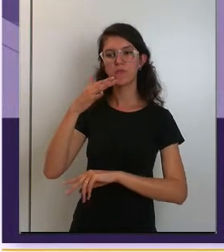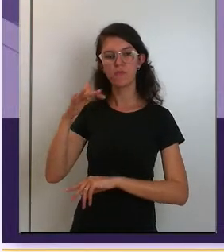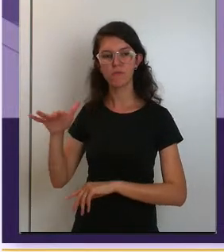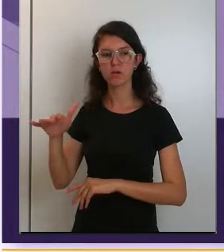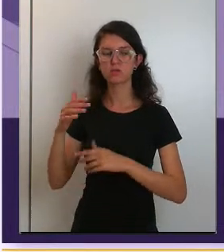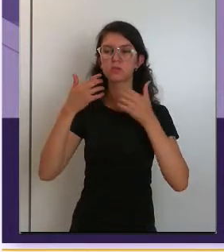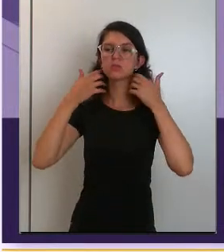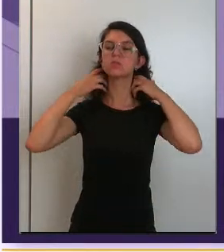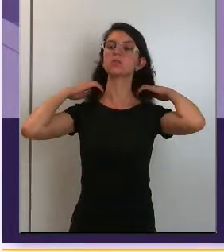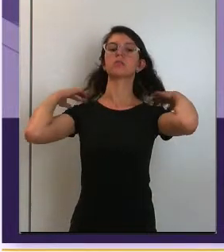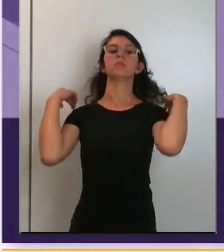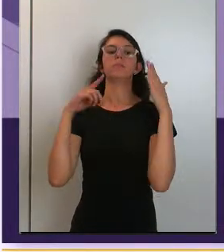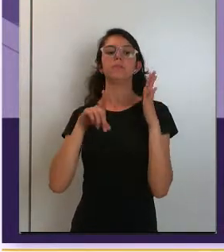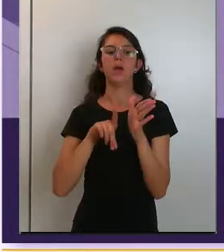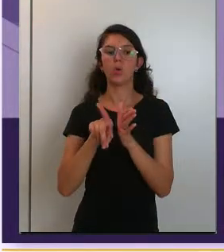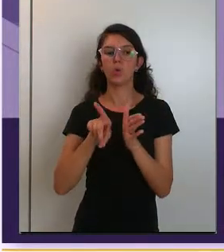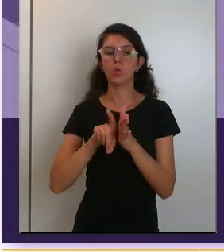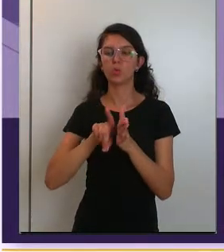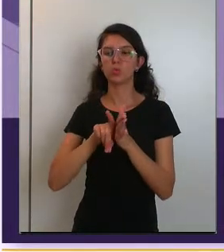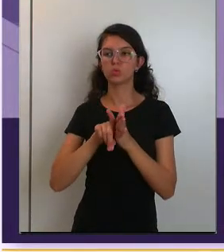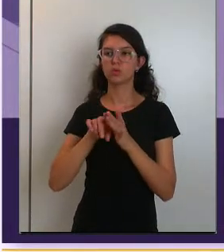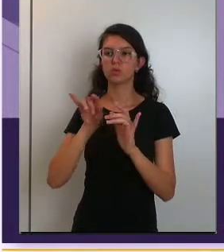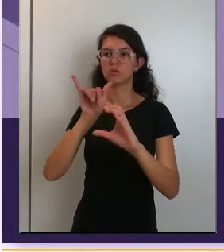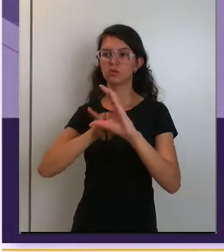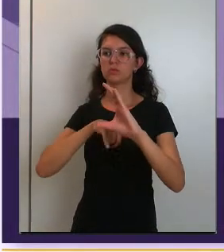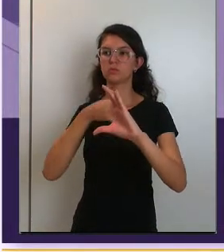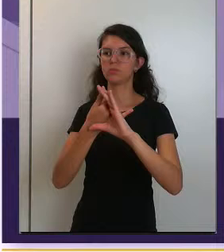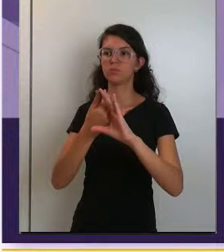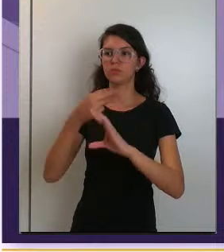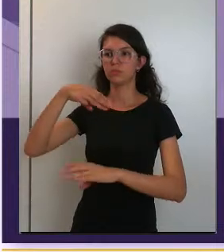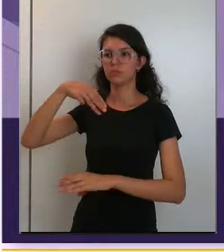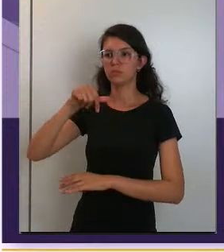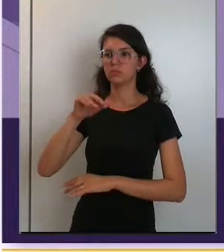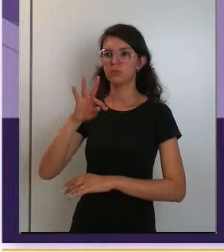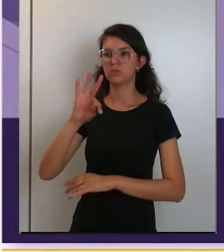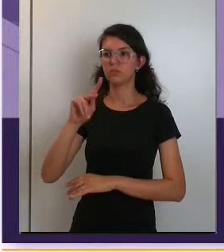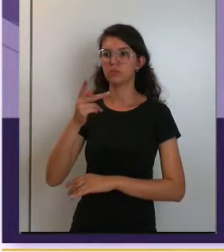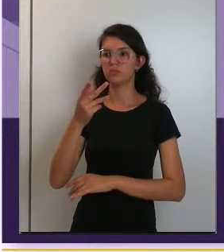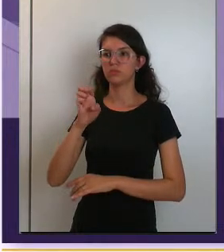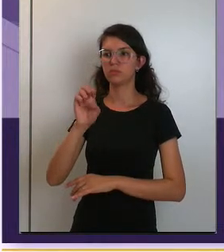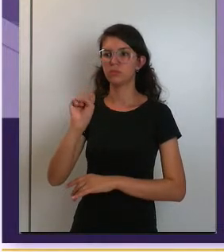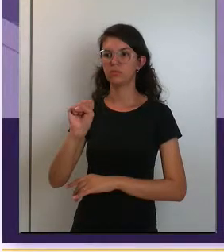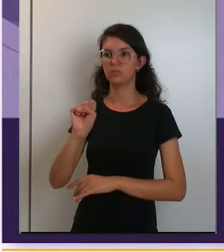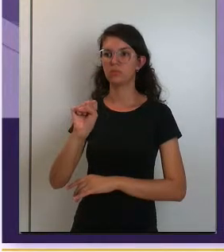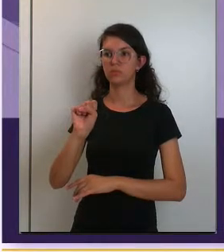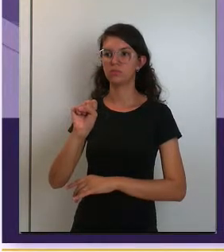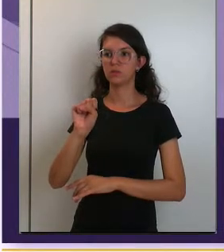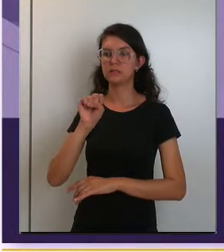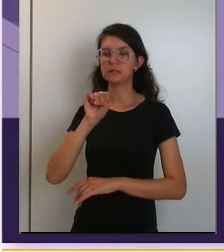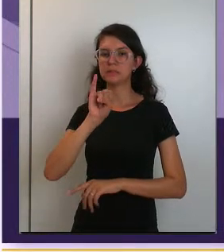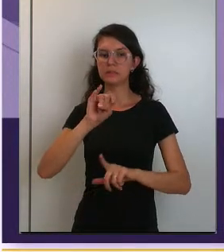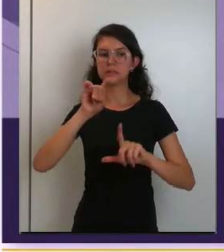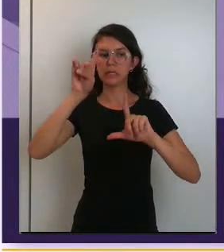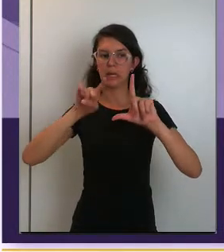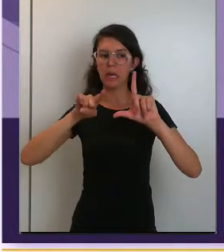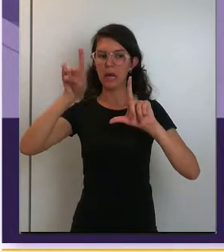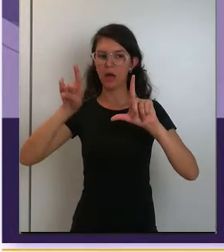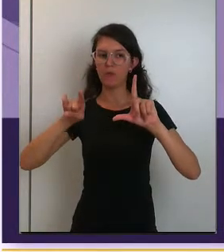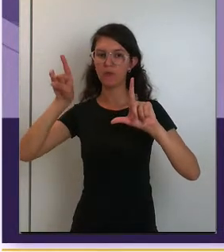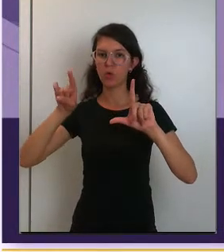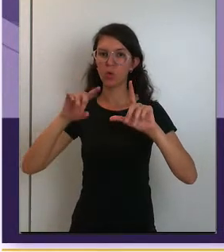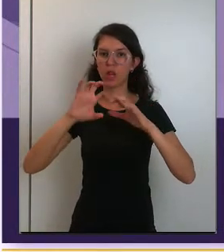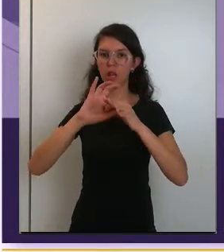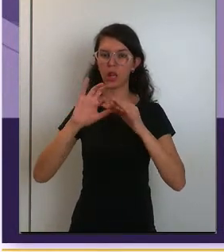no YouTube, tem uma do Maternizando Direito, que pergunta ao professor se esses gráficos estão disponíveis em algum